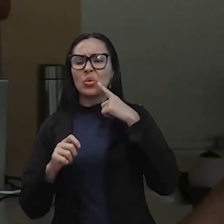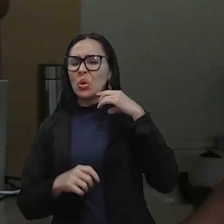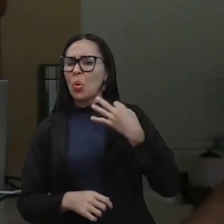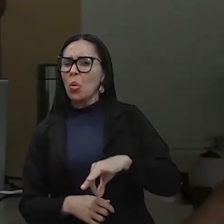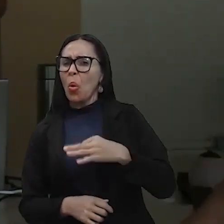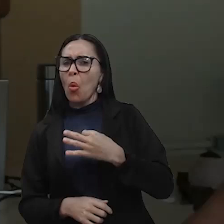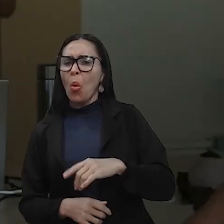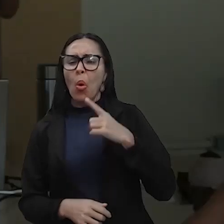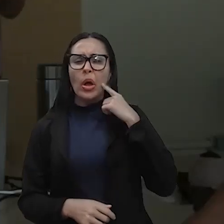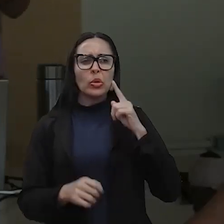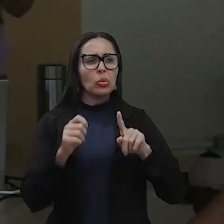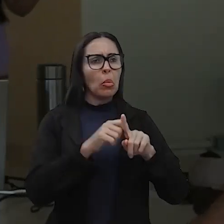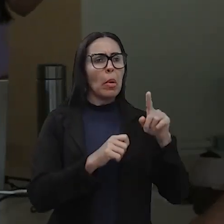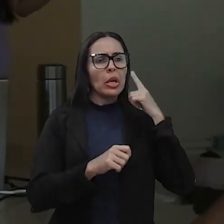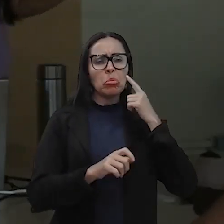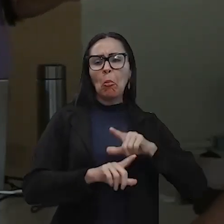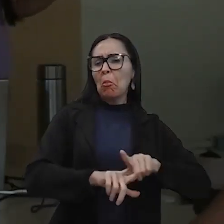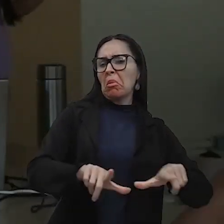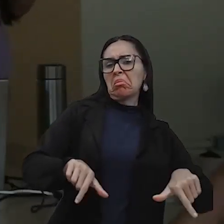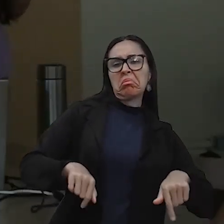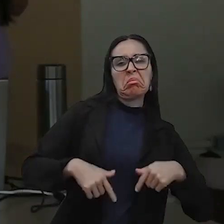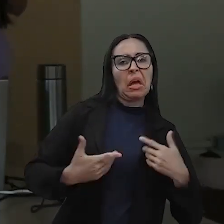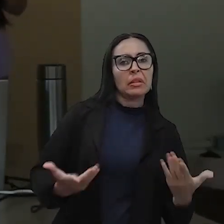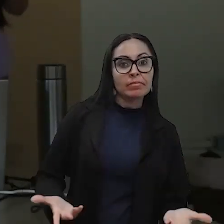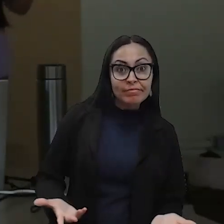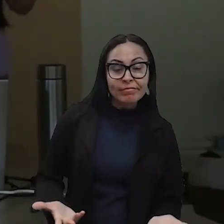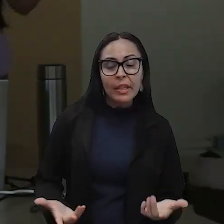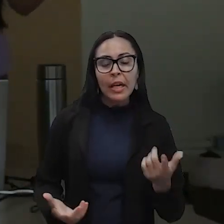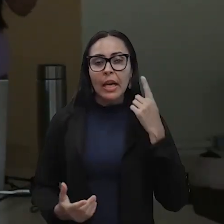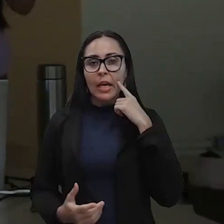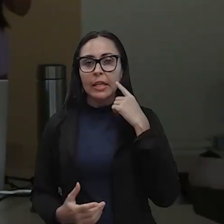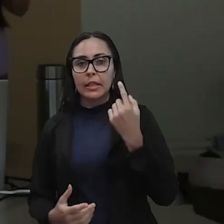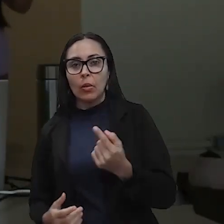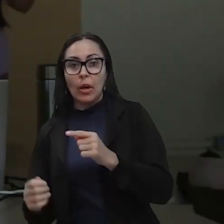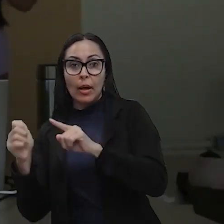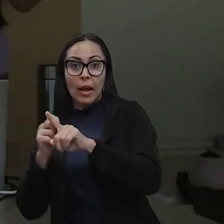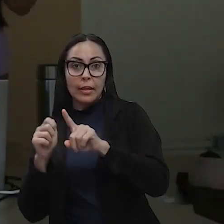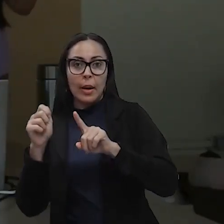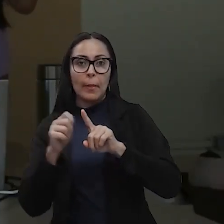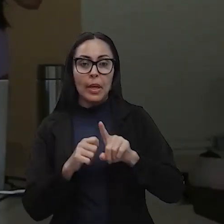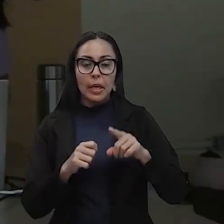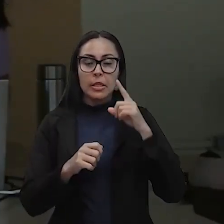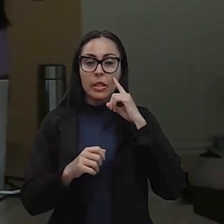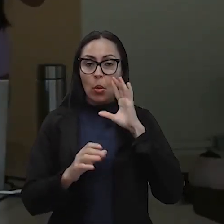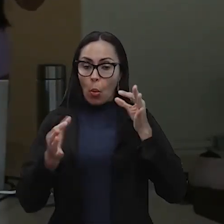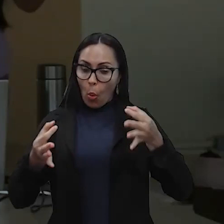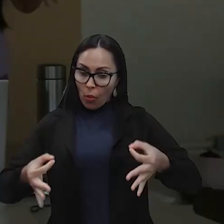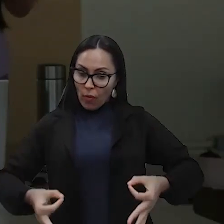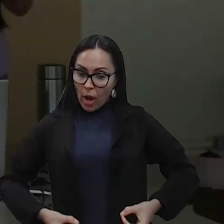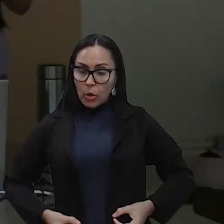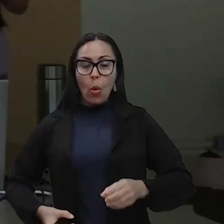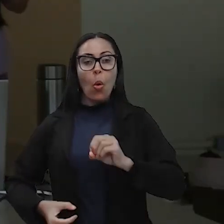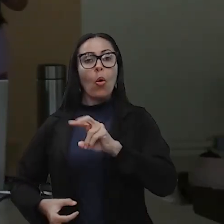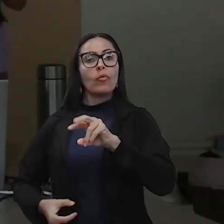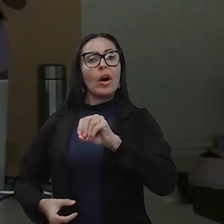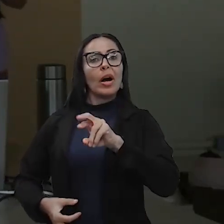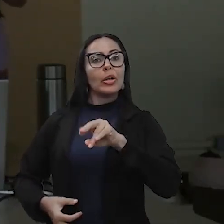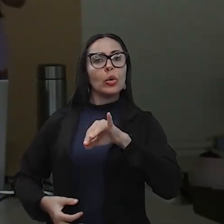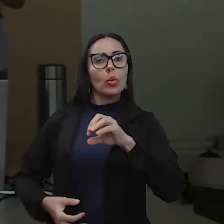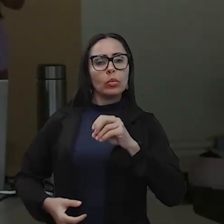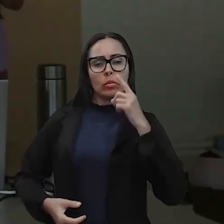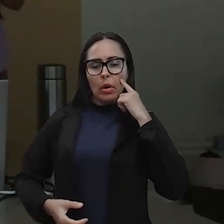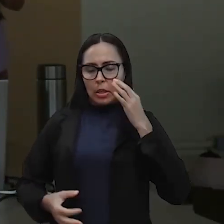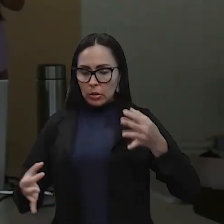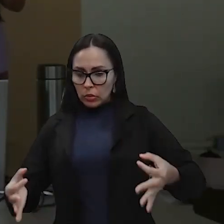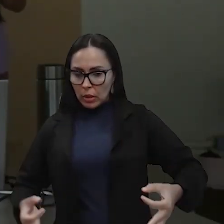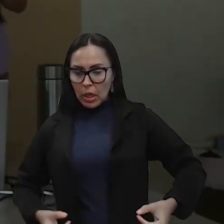menstruo e não sinto nada. Na verdade, cada mês um ovário, ele lança um óvulo e aí, algum